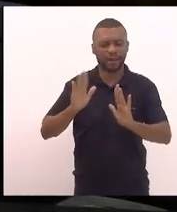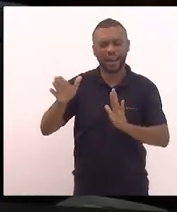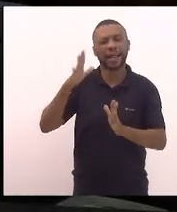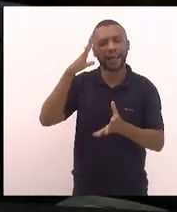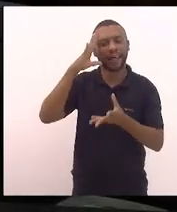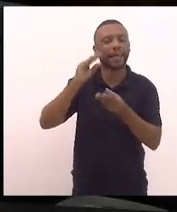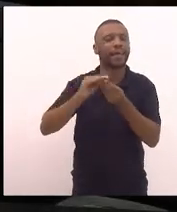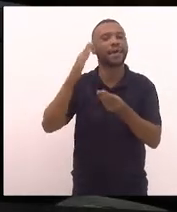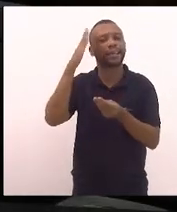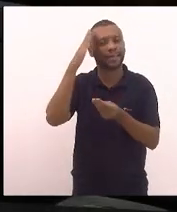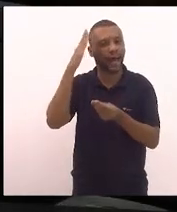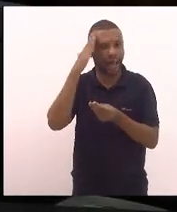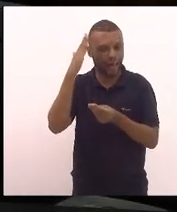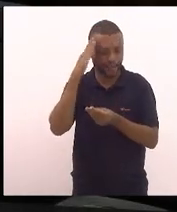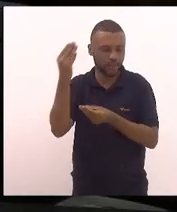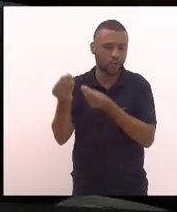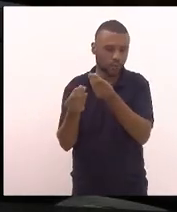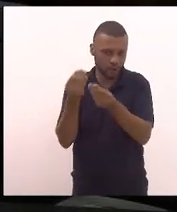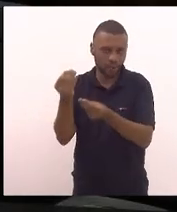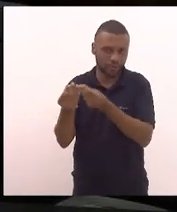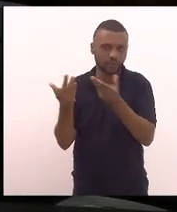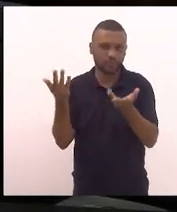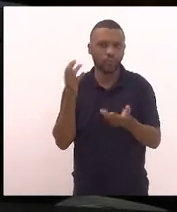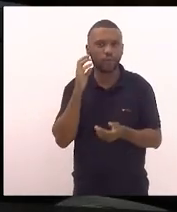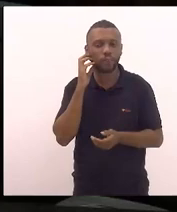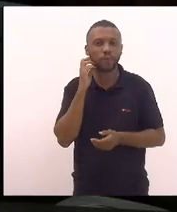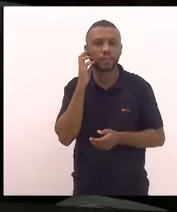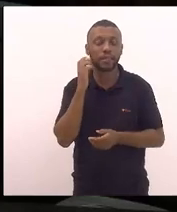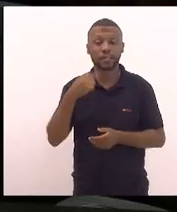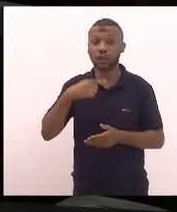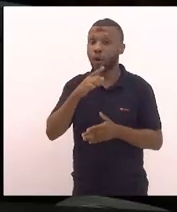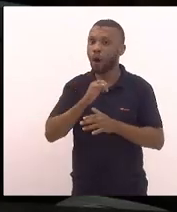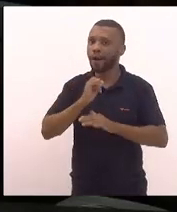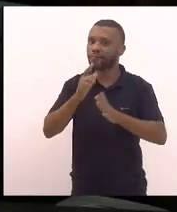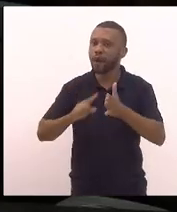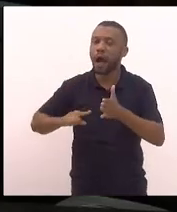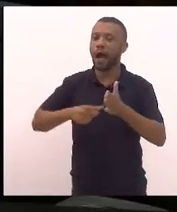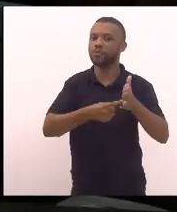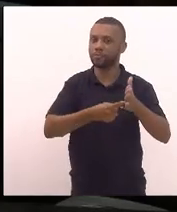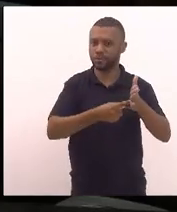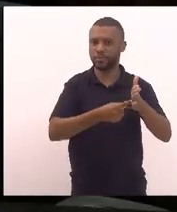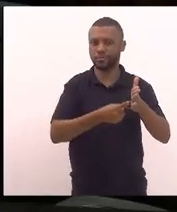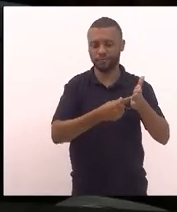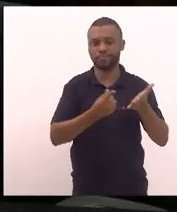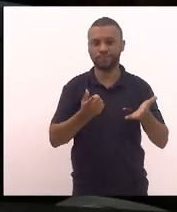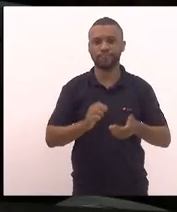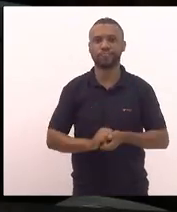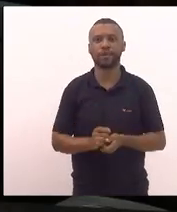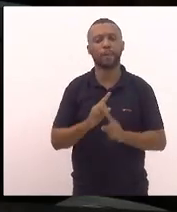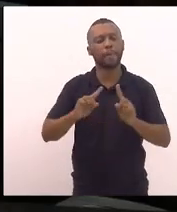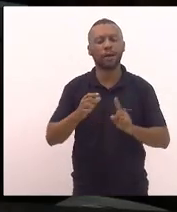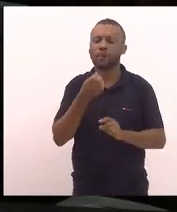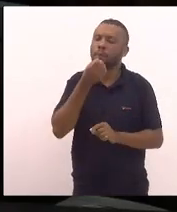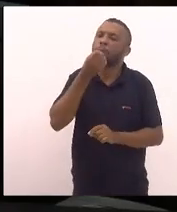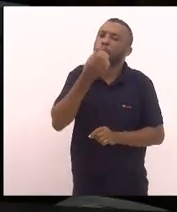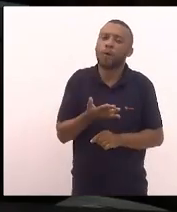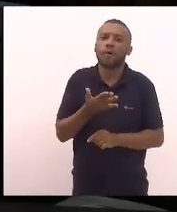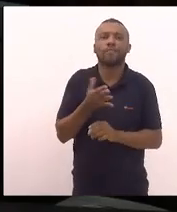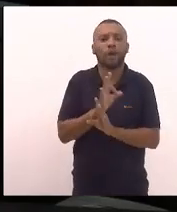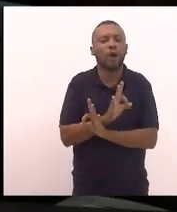sabe. Ela sabe. E eu denuncio. Pois bem, mas foi muito bom, Tia